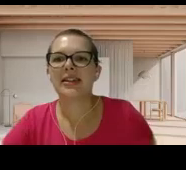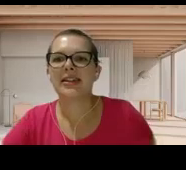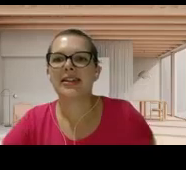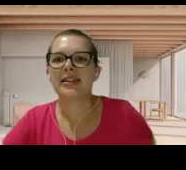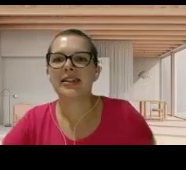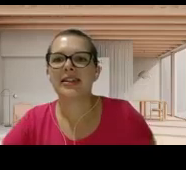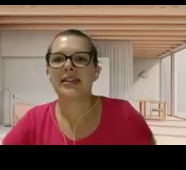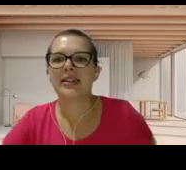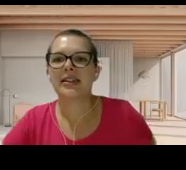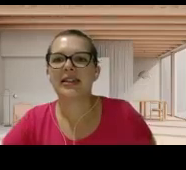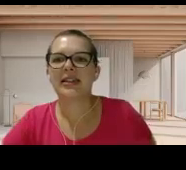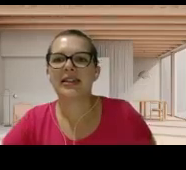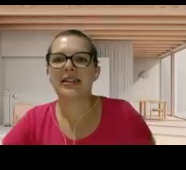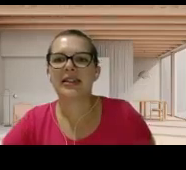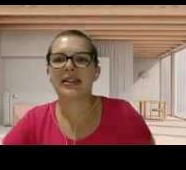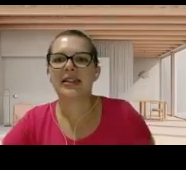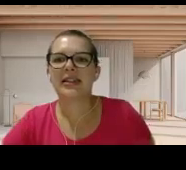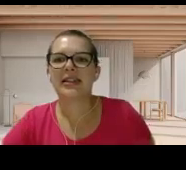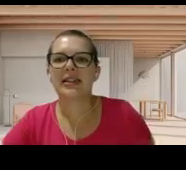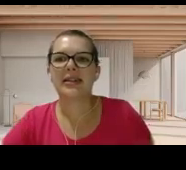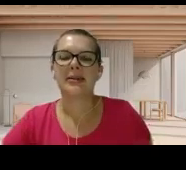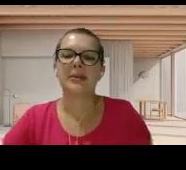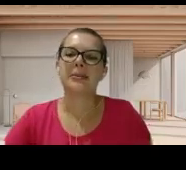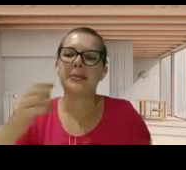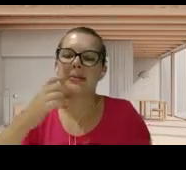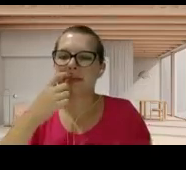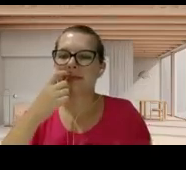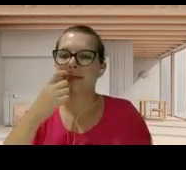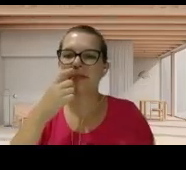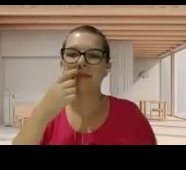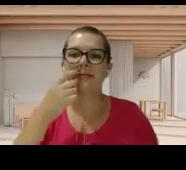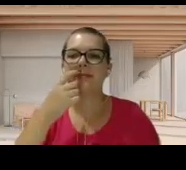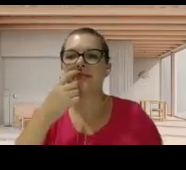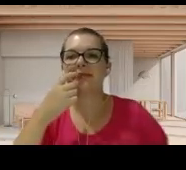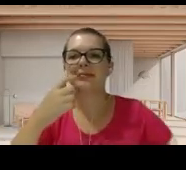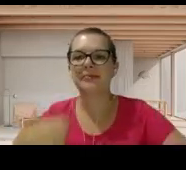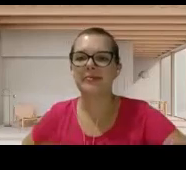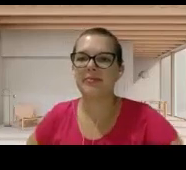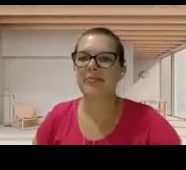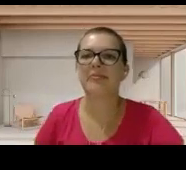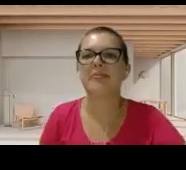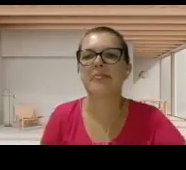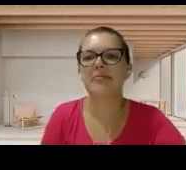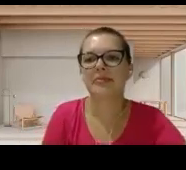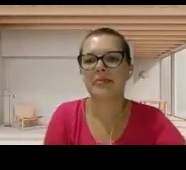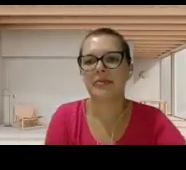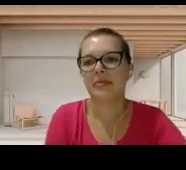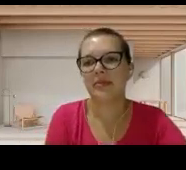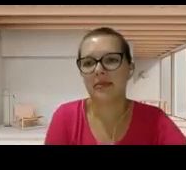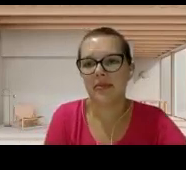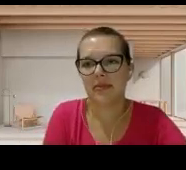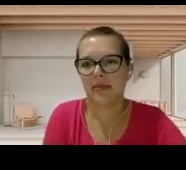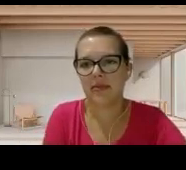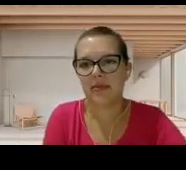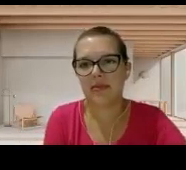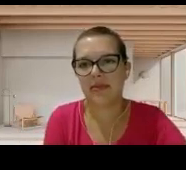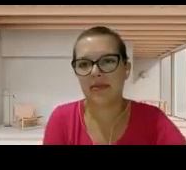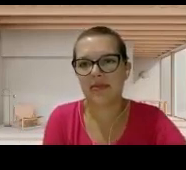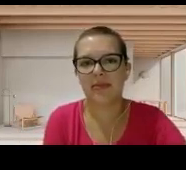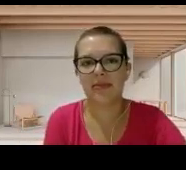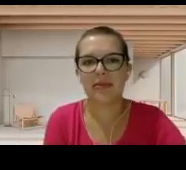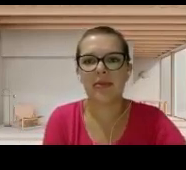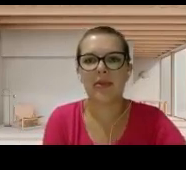sozinho. Bom, aí então vai ter esse esforço aqui, tá certo? Essa pressão que vai